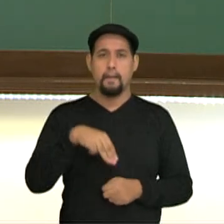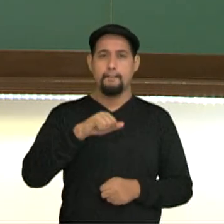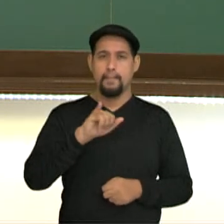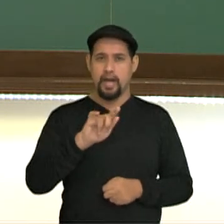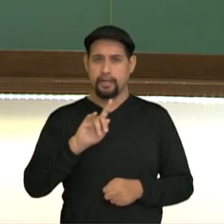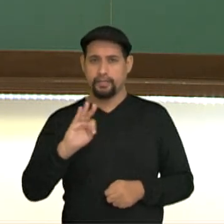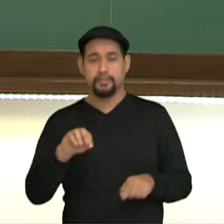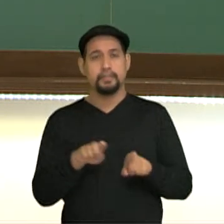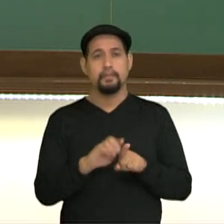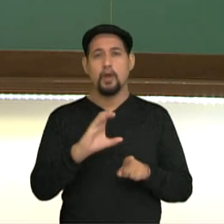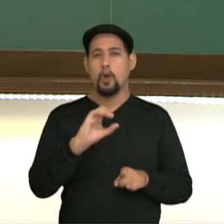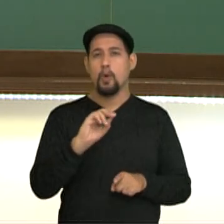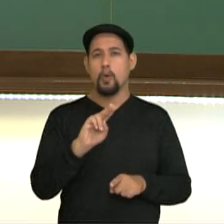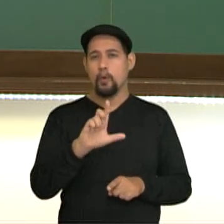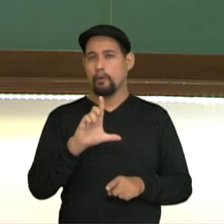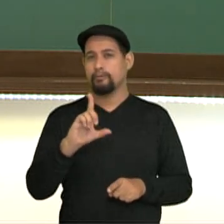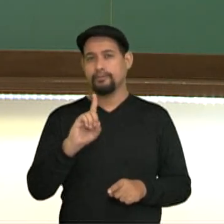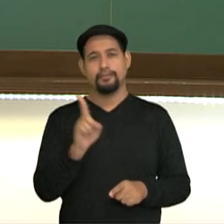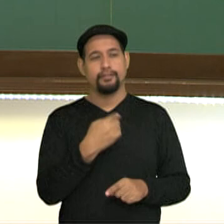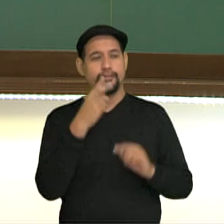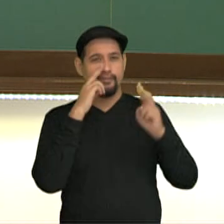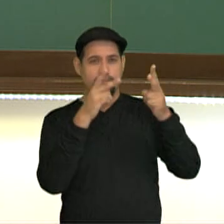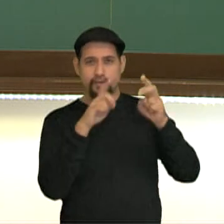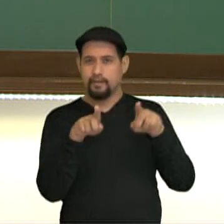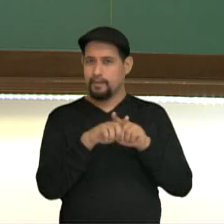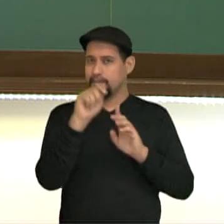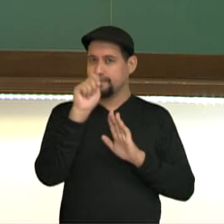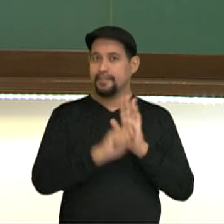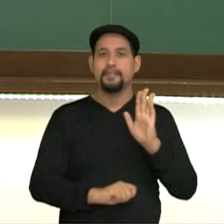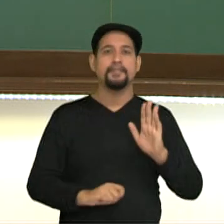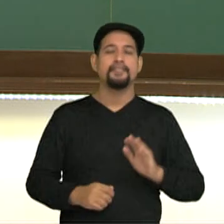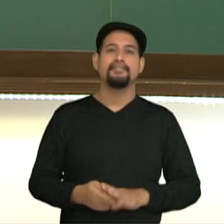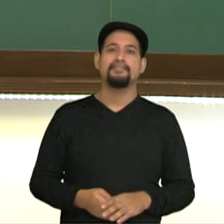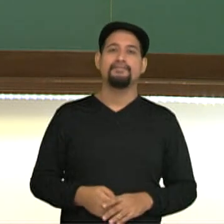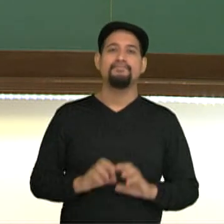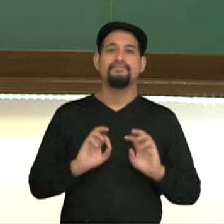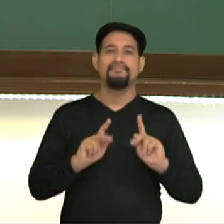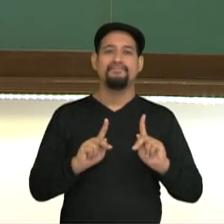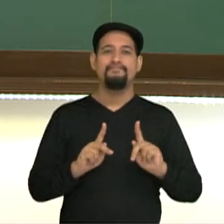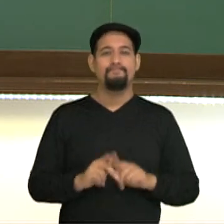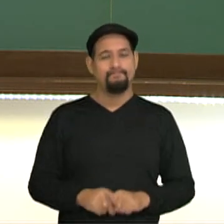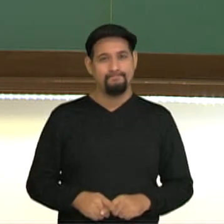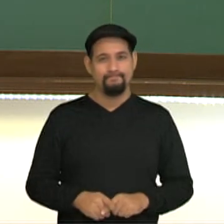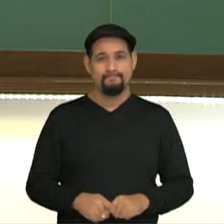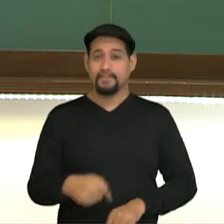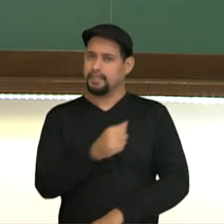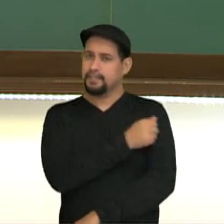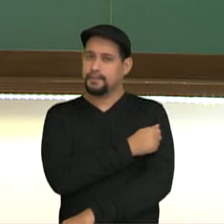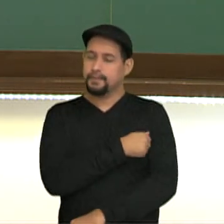gente deu uma olhada porque apareceu no nosso texto. Ok?